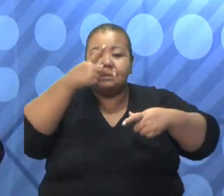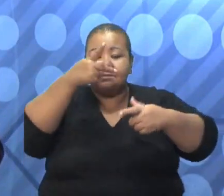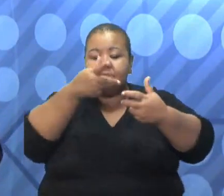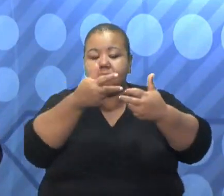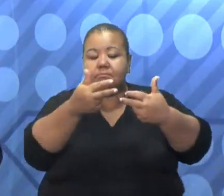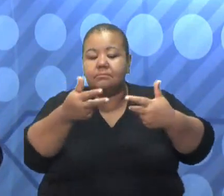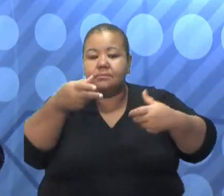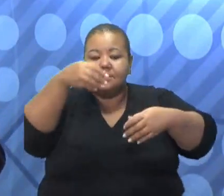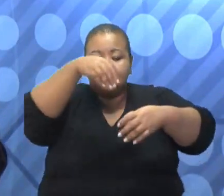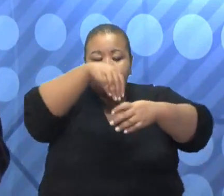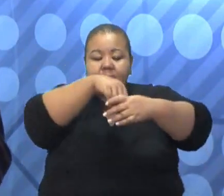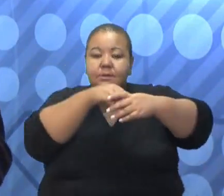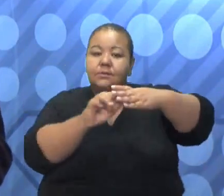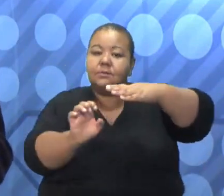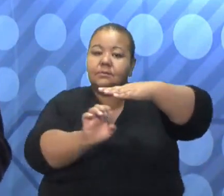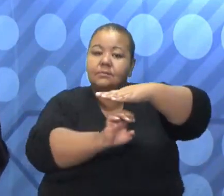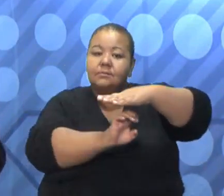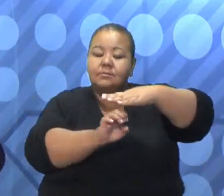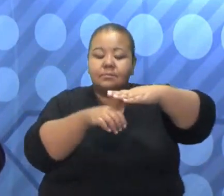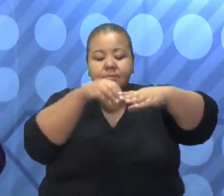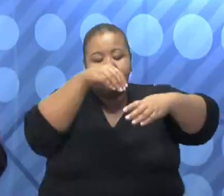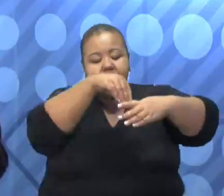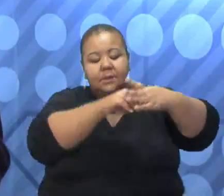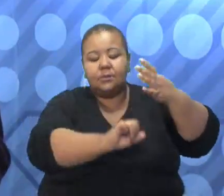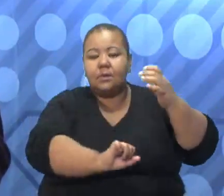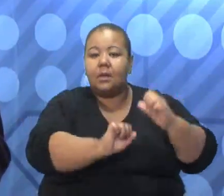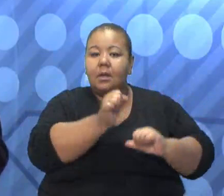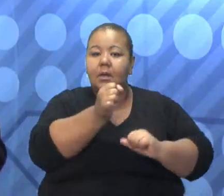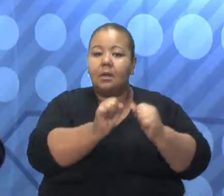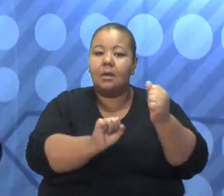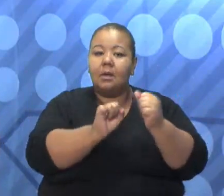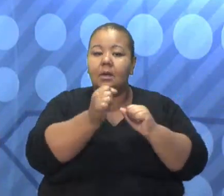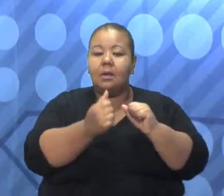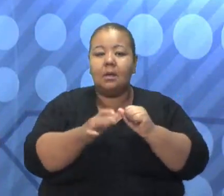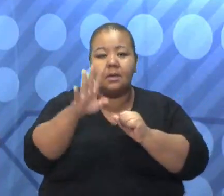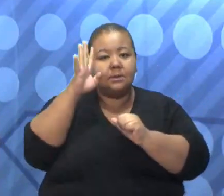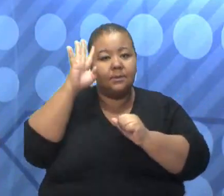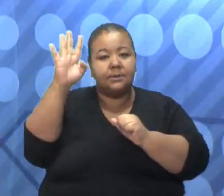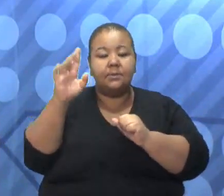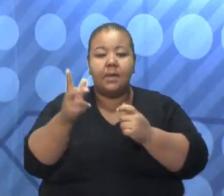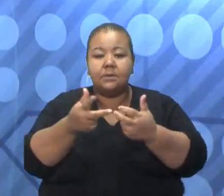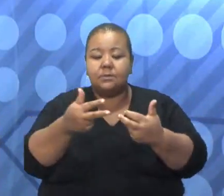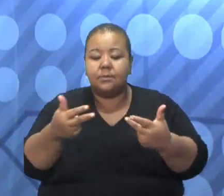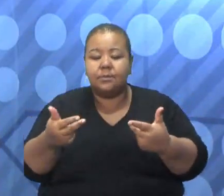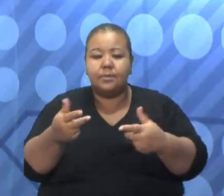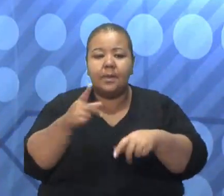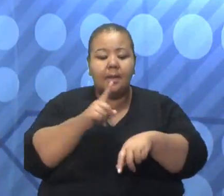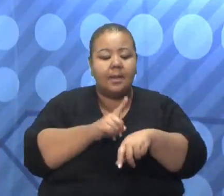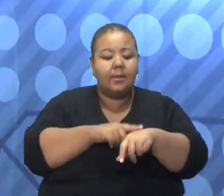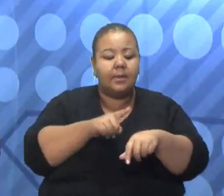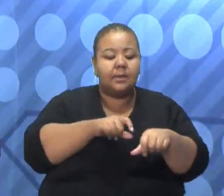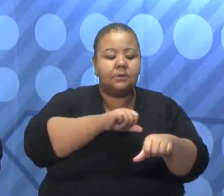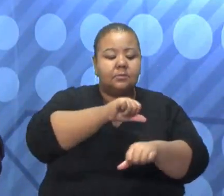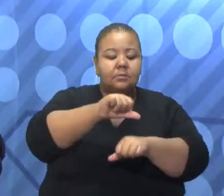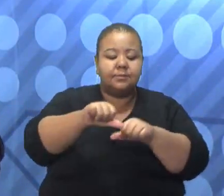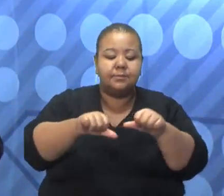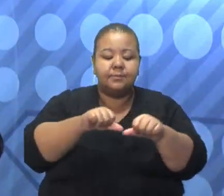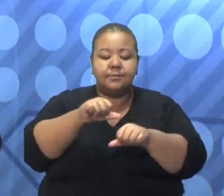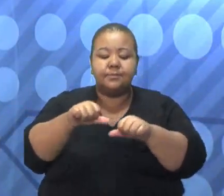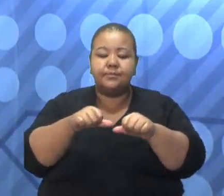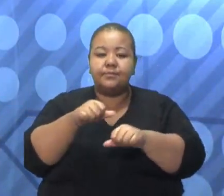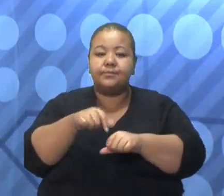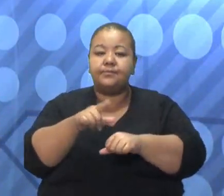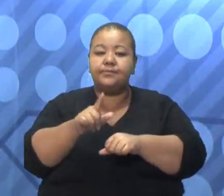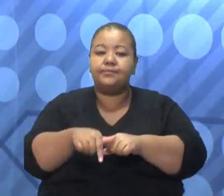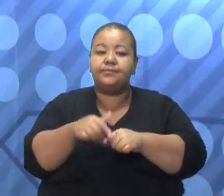da minha indústria, quais são os principais pontos a serem considerados no momento da transformação das